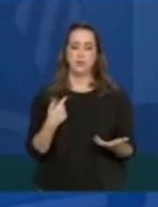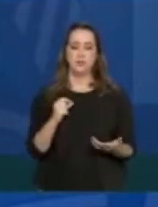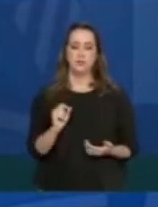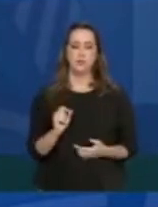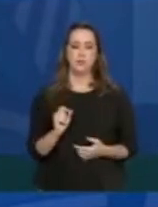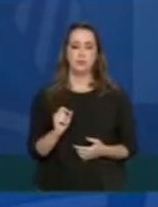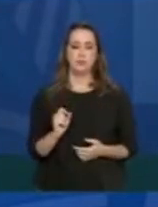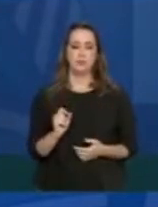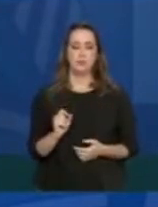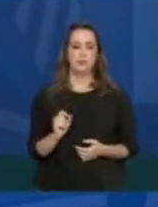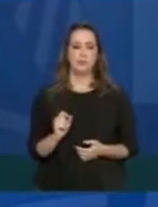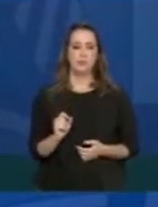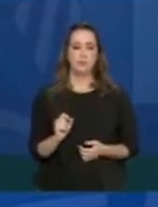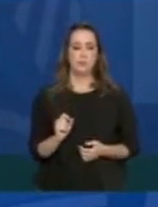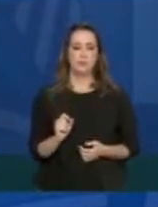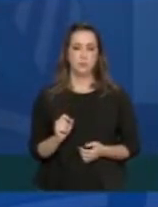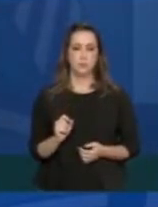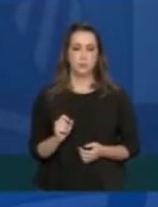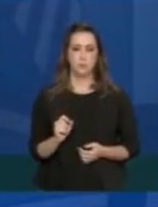forma